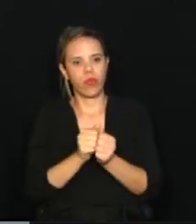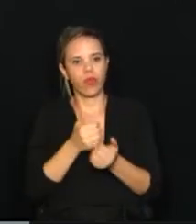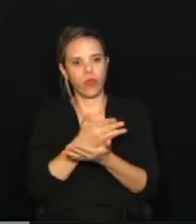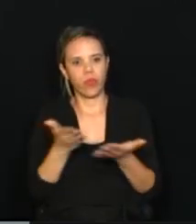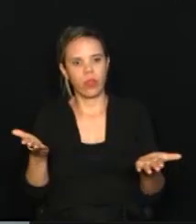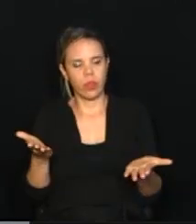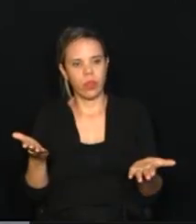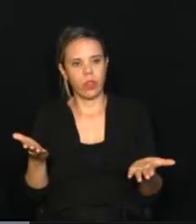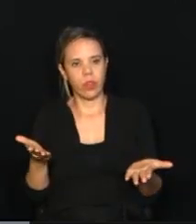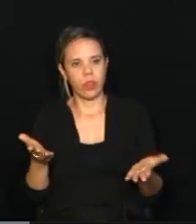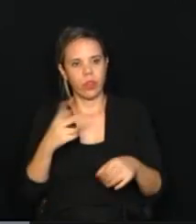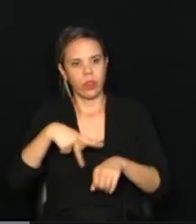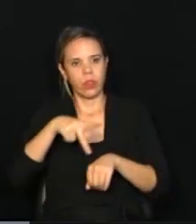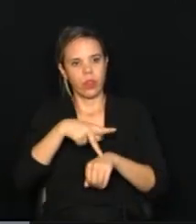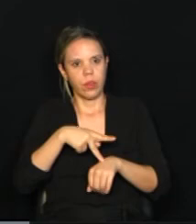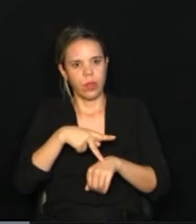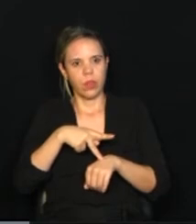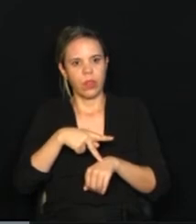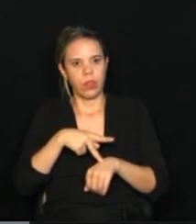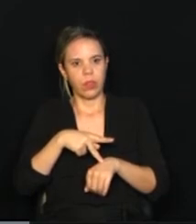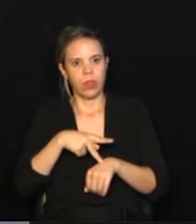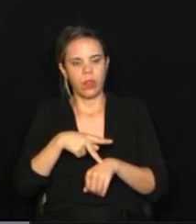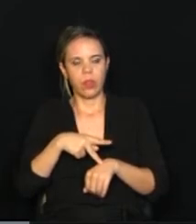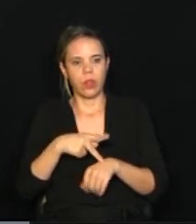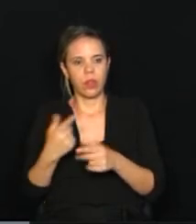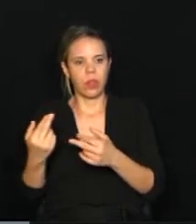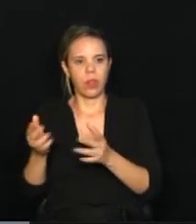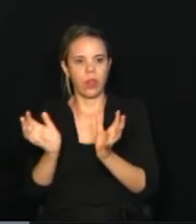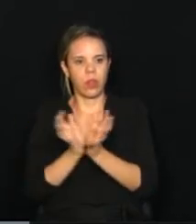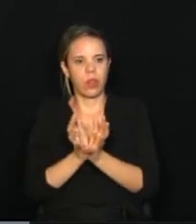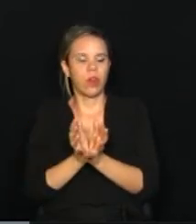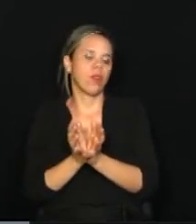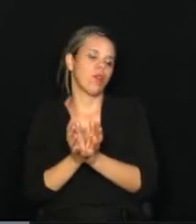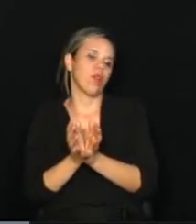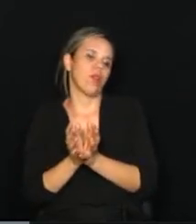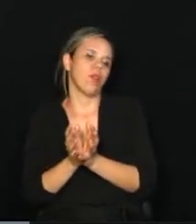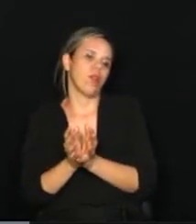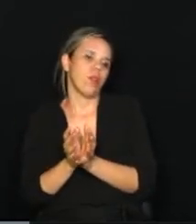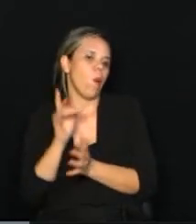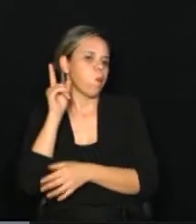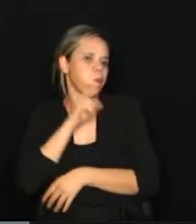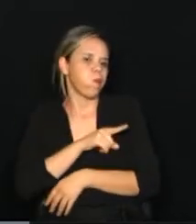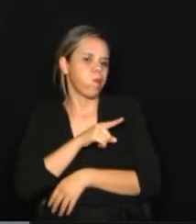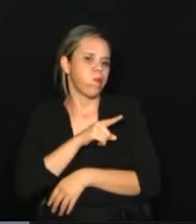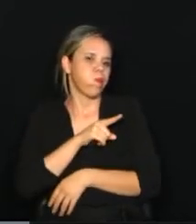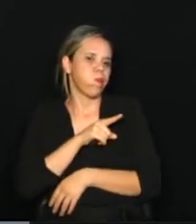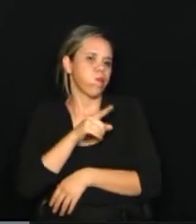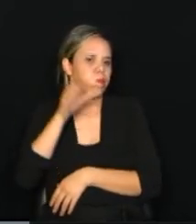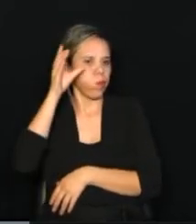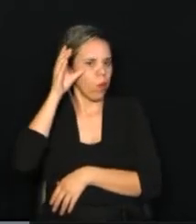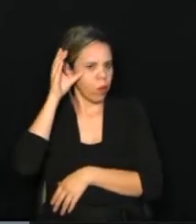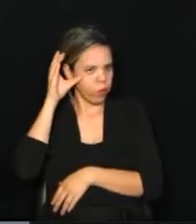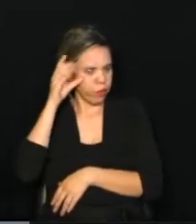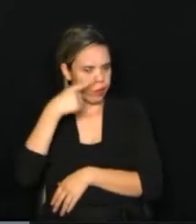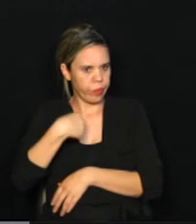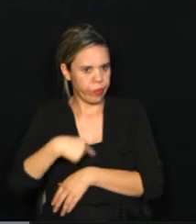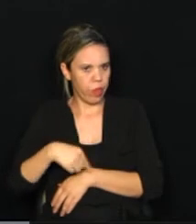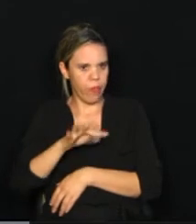Caramba! Então são países igual a seleção civil mesmo. Tem Estados Unidos, tem China, tem